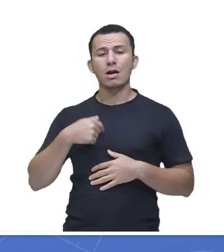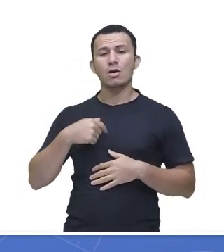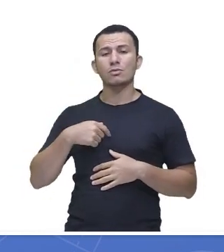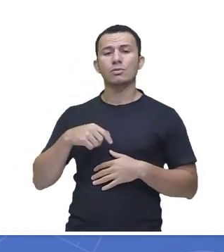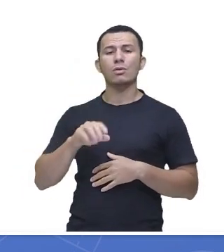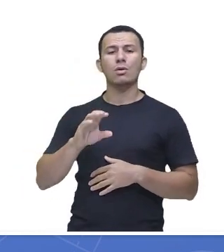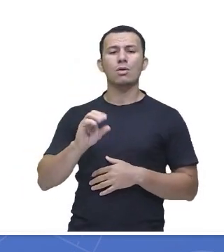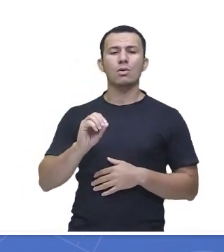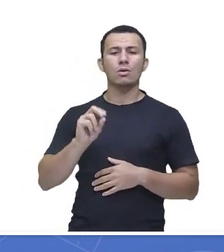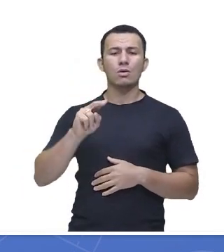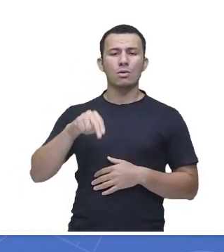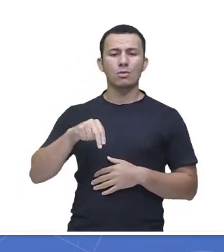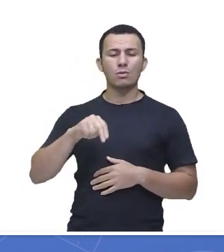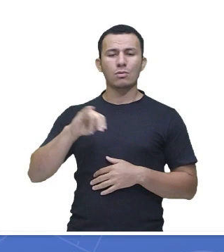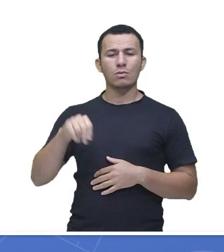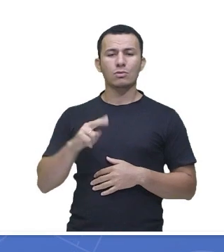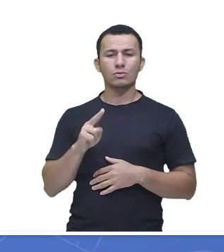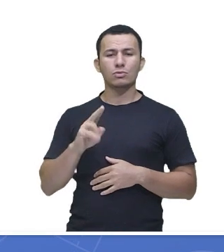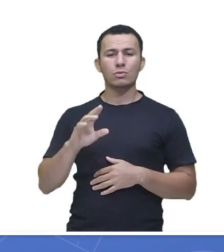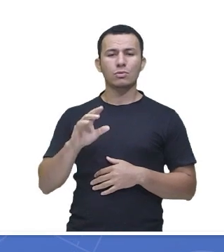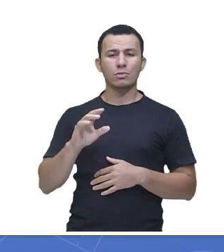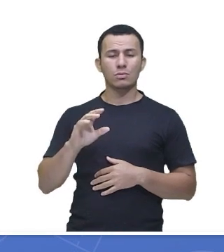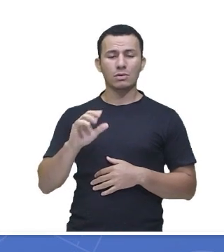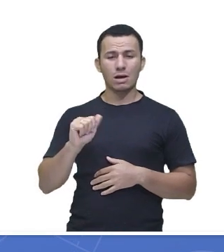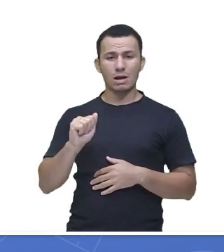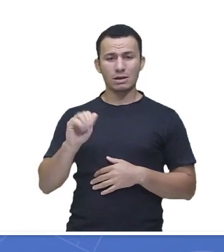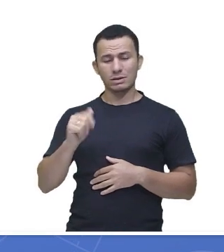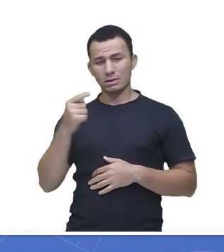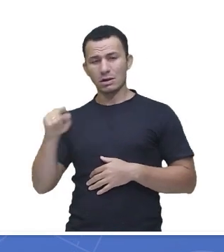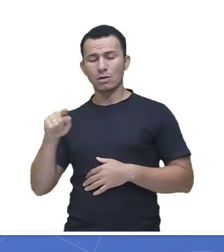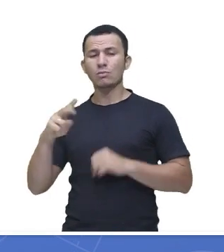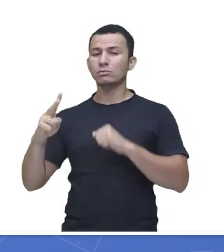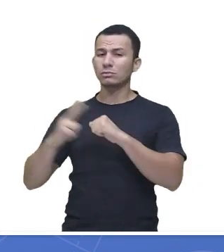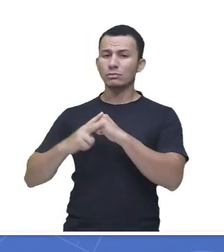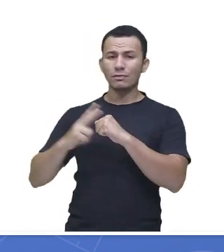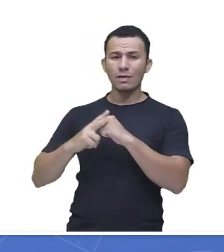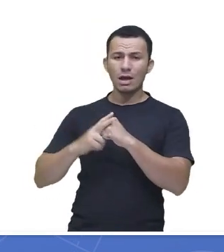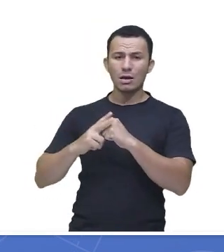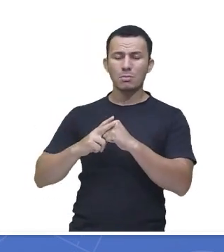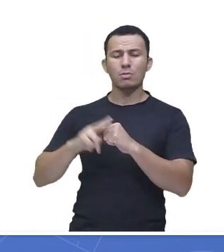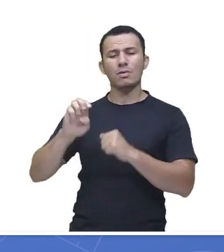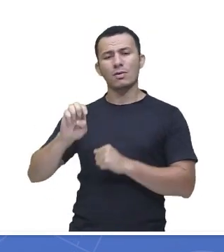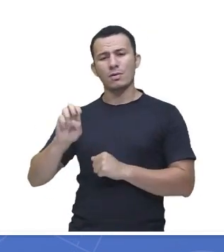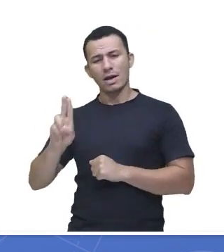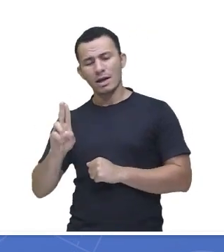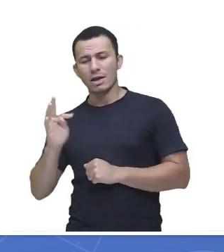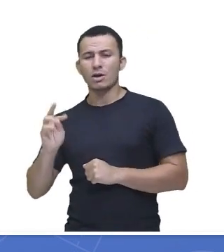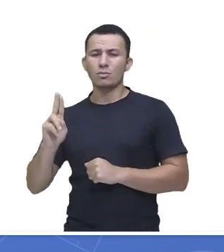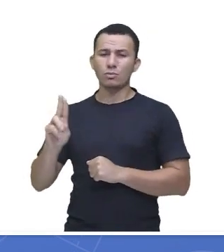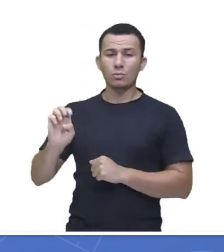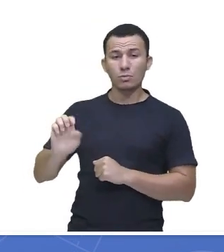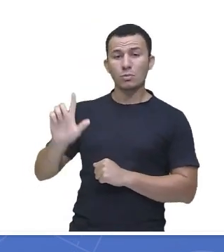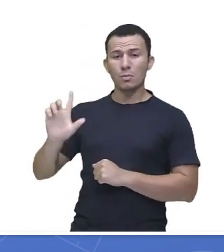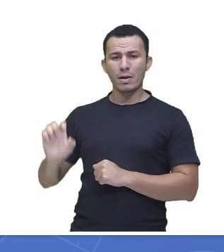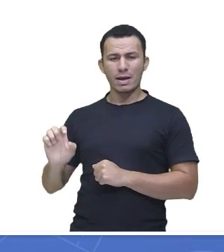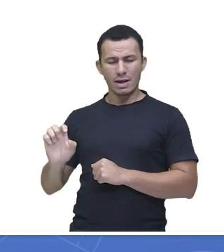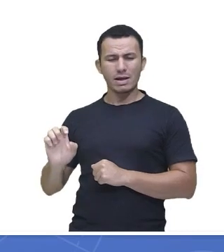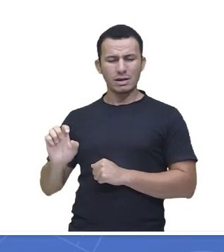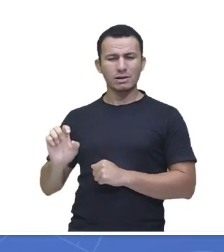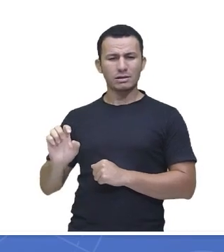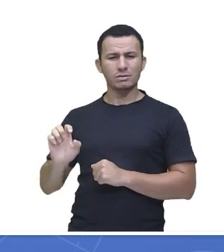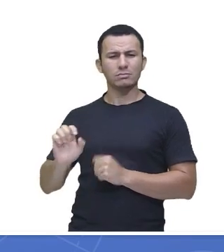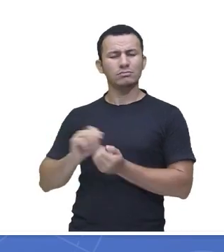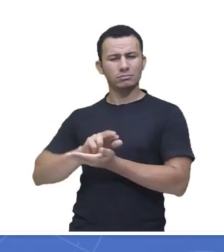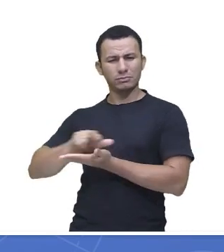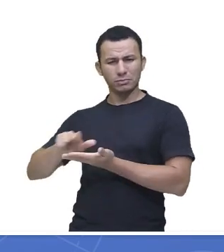conjugando esse verbo aqui. E no caso de conjugar verbos, a gente vai usar na conjugação os